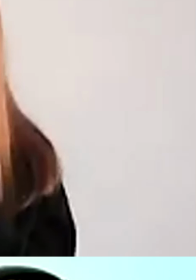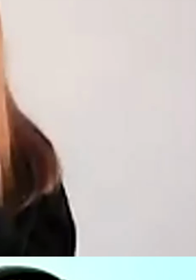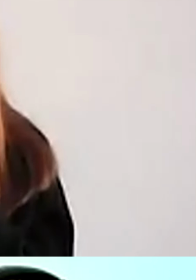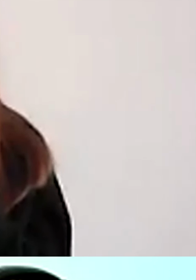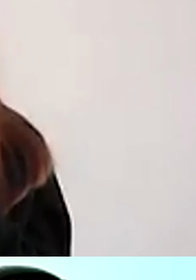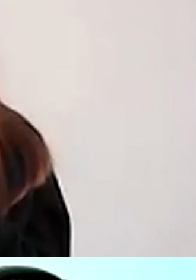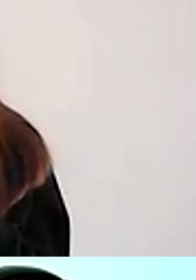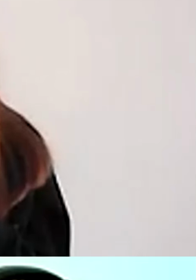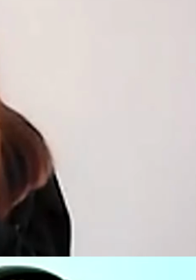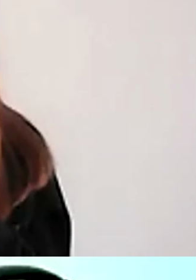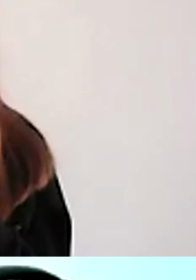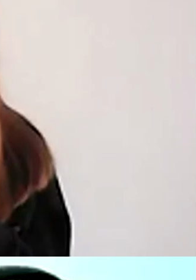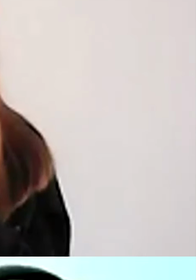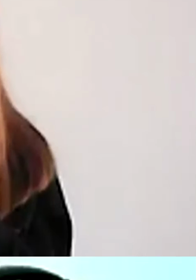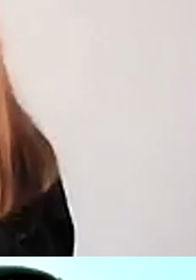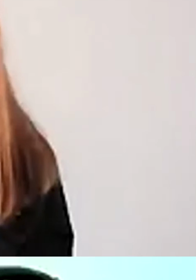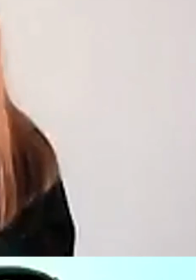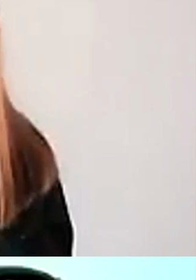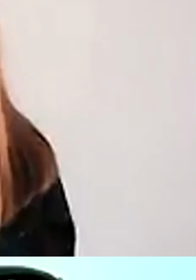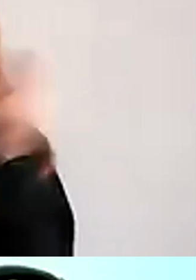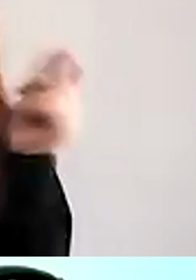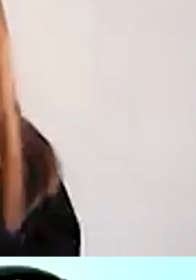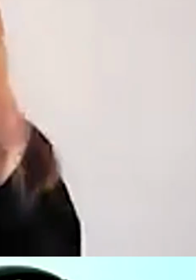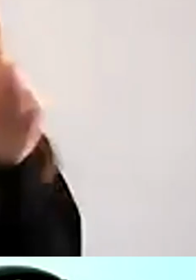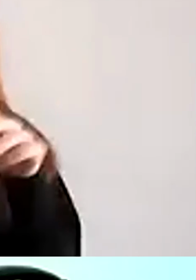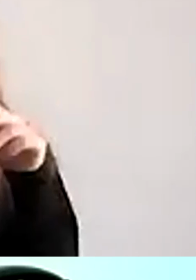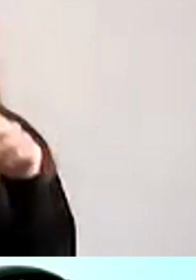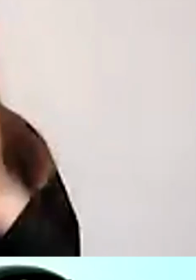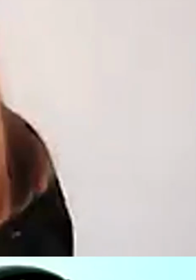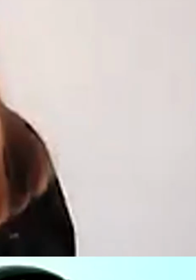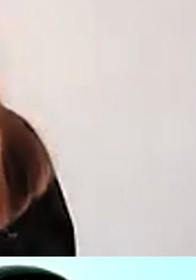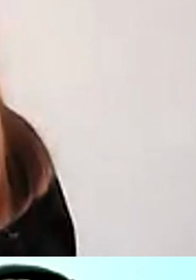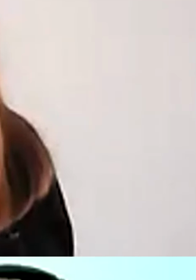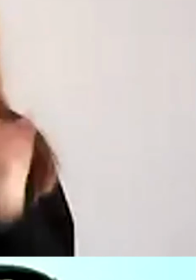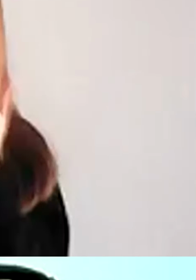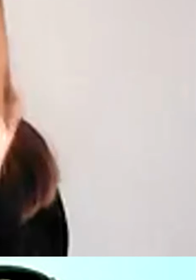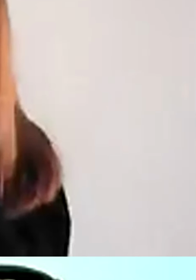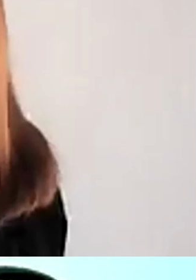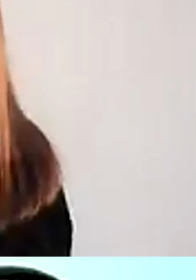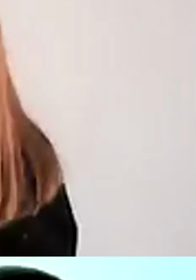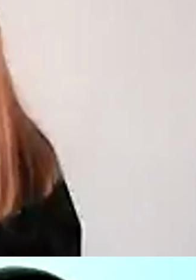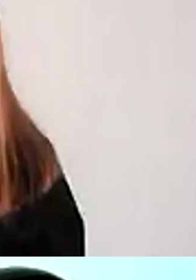nesta conferência pela qual felicito e que muito me honra.